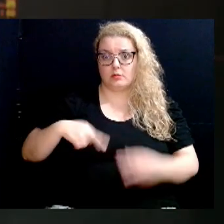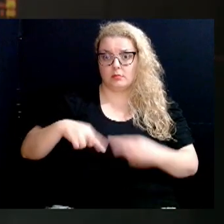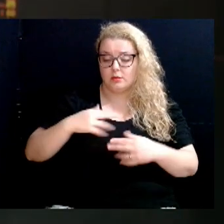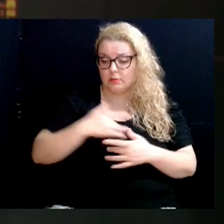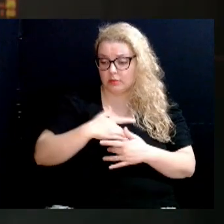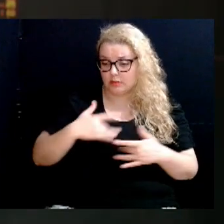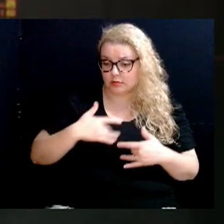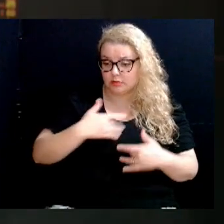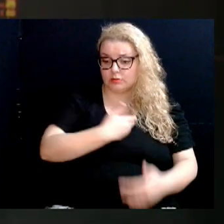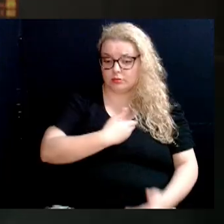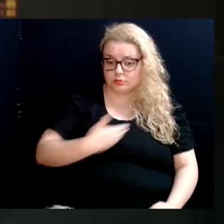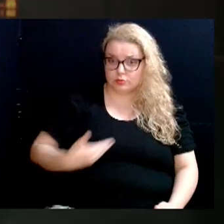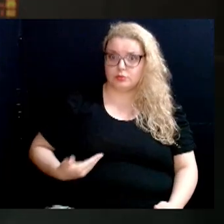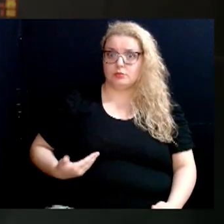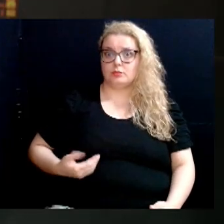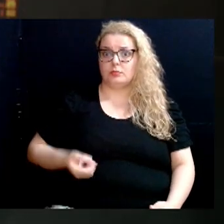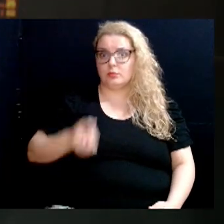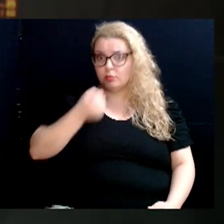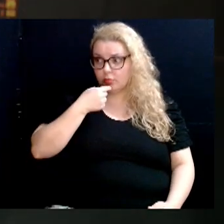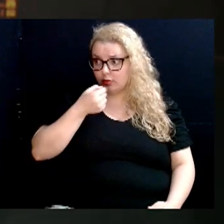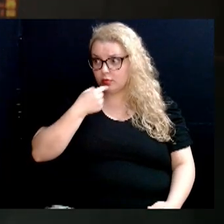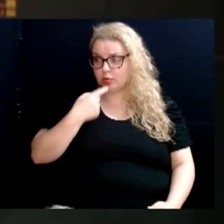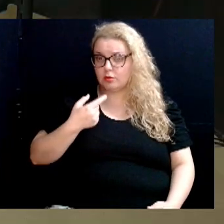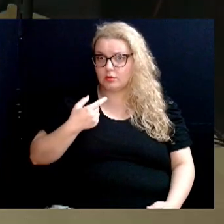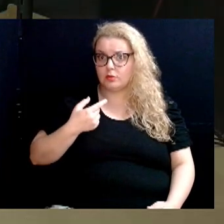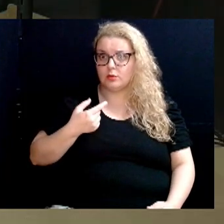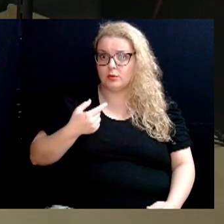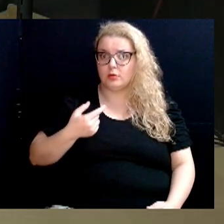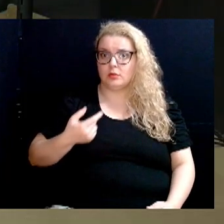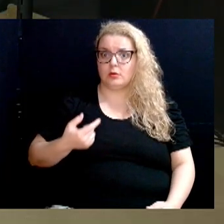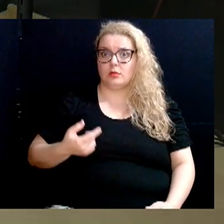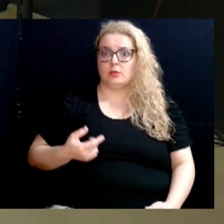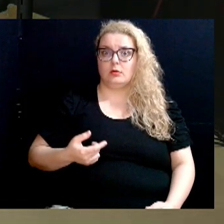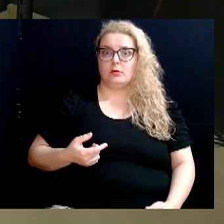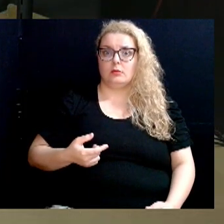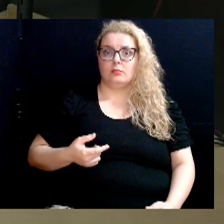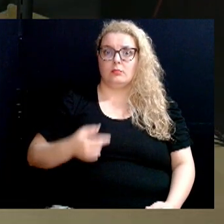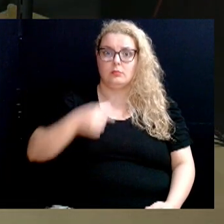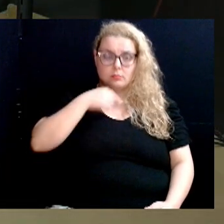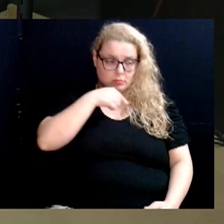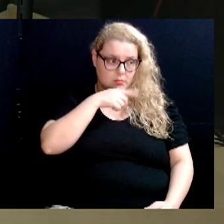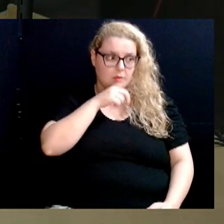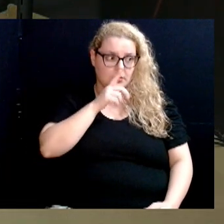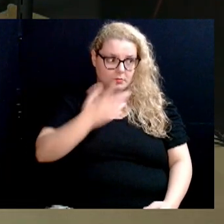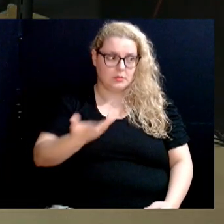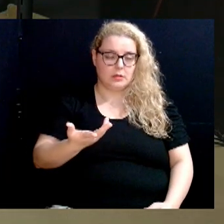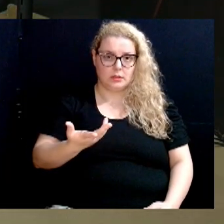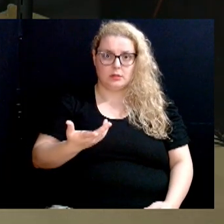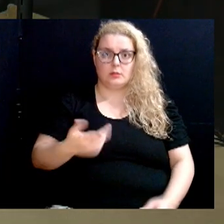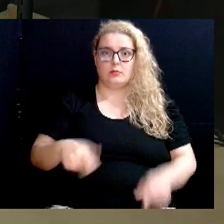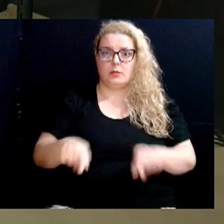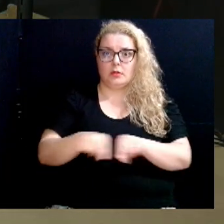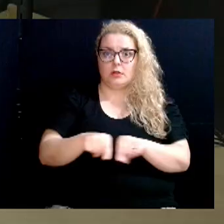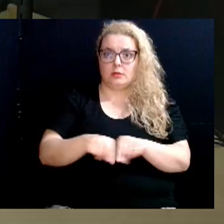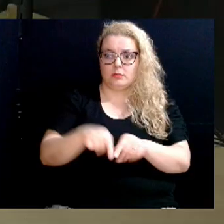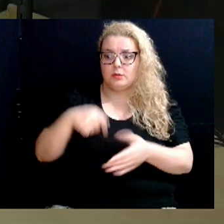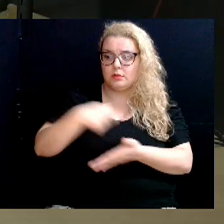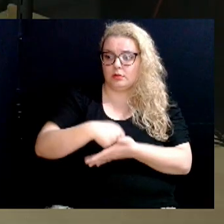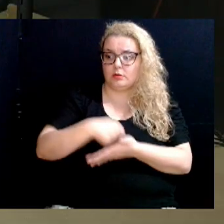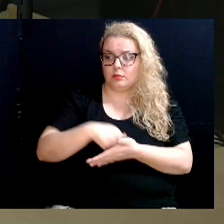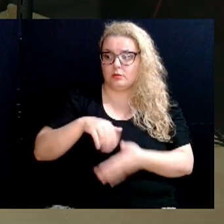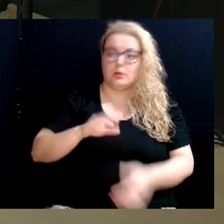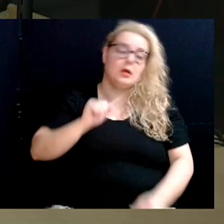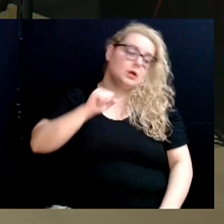de medicamentos para a ereção. Né? Sim, e porque ele também acaba se cobrando mais, porque talvez ele não é